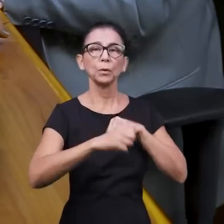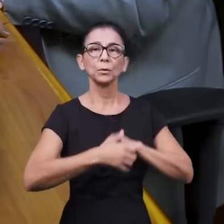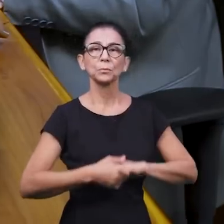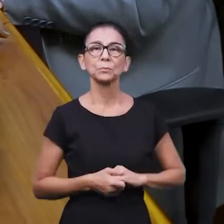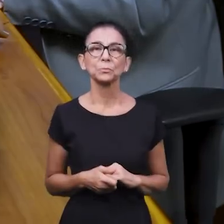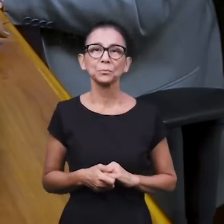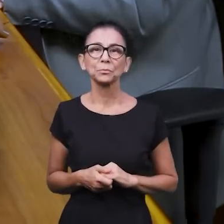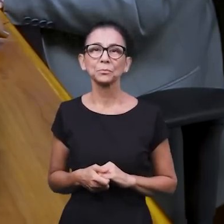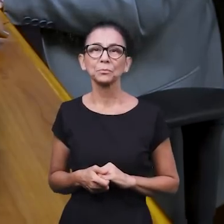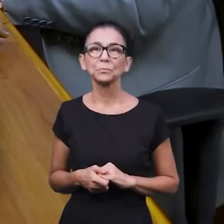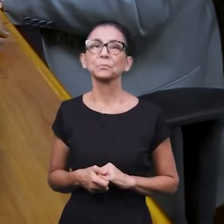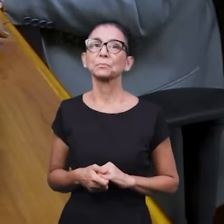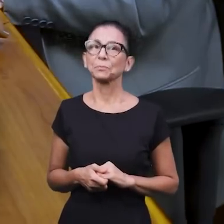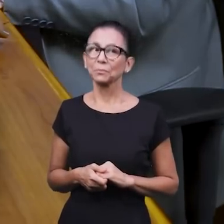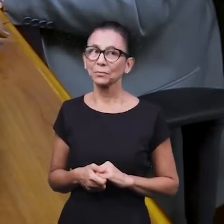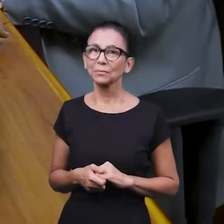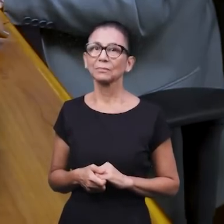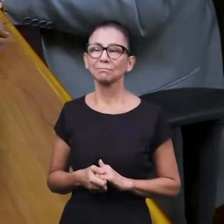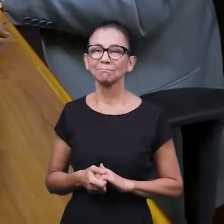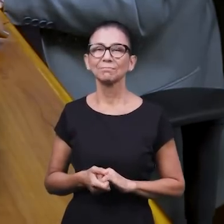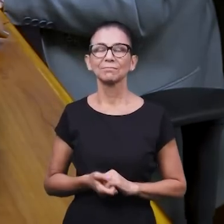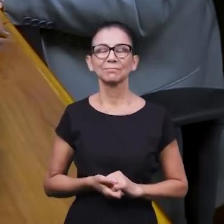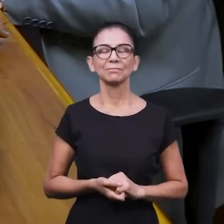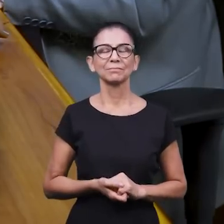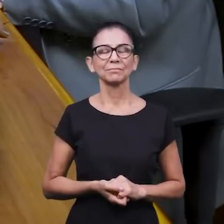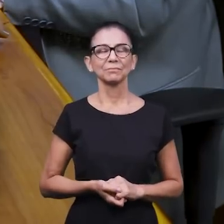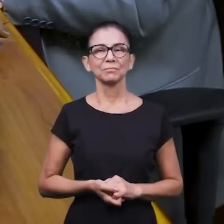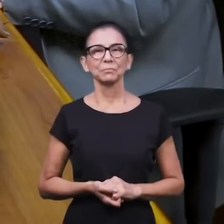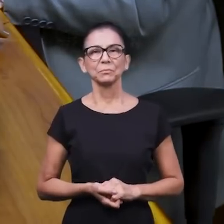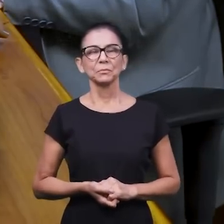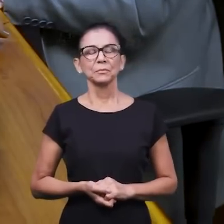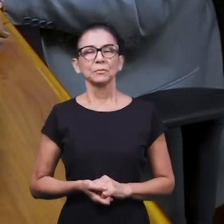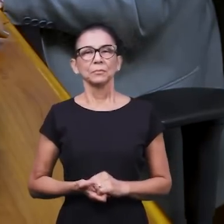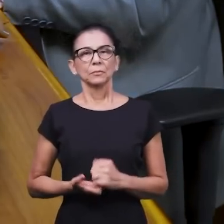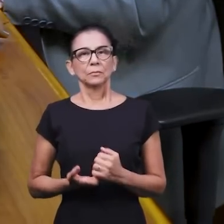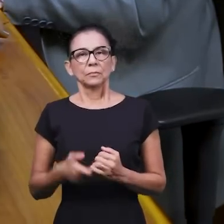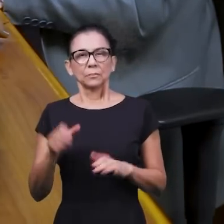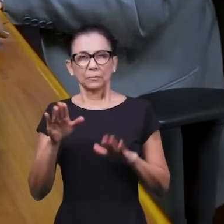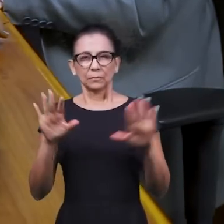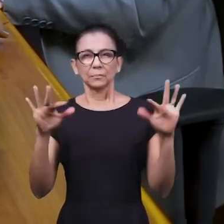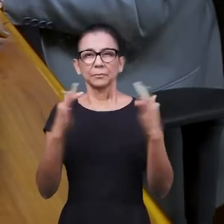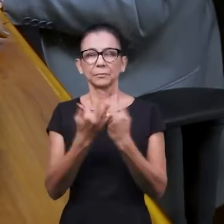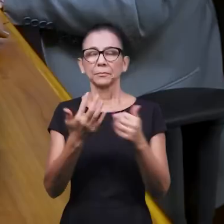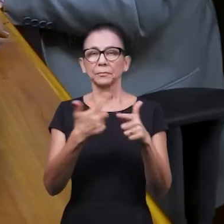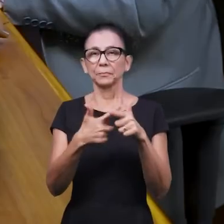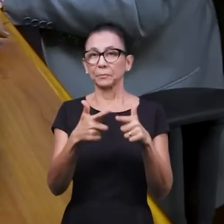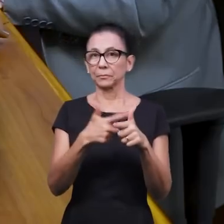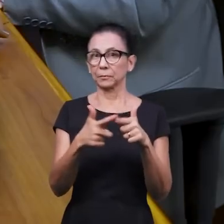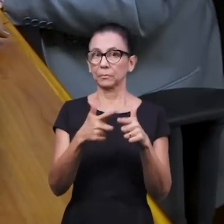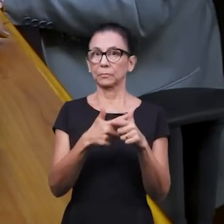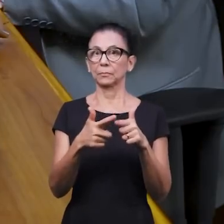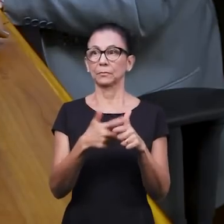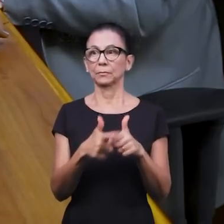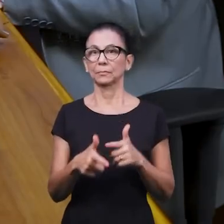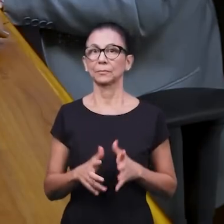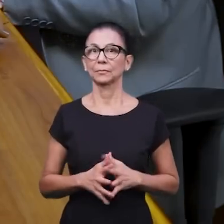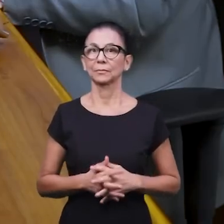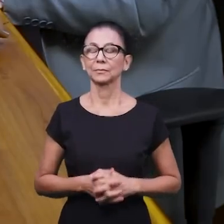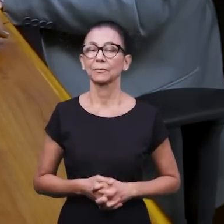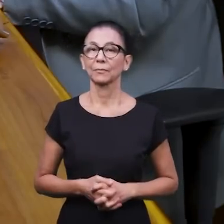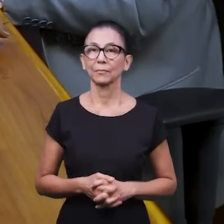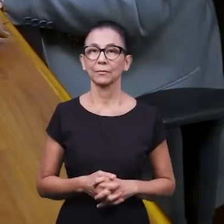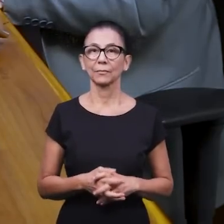casa dele para orar, porque ela estava com febre. Então veja só, meus irmãos, esse problema, às vezes na família, aqui que